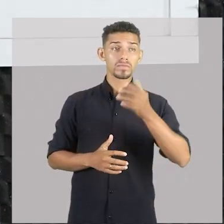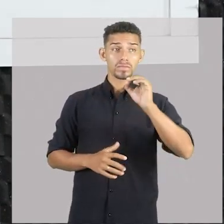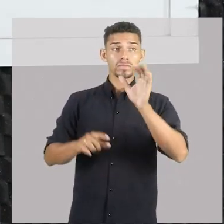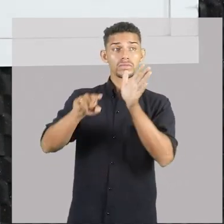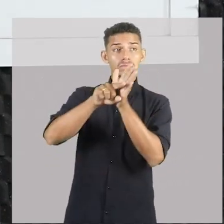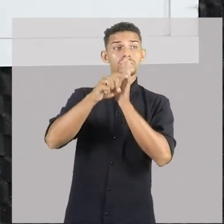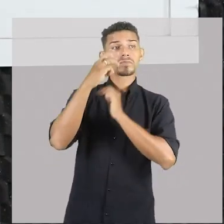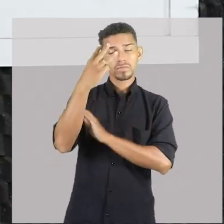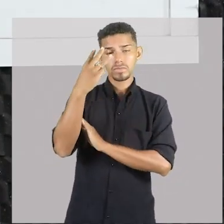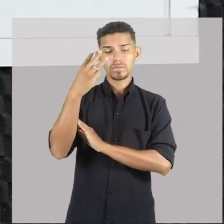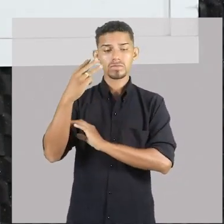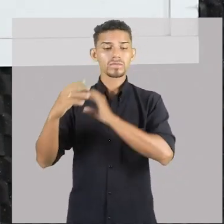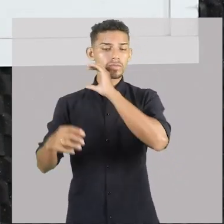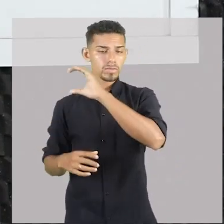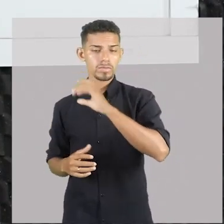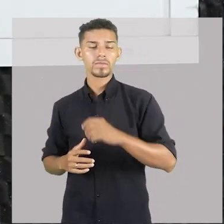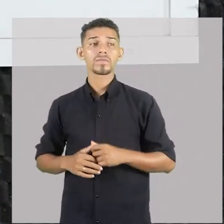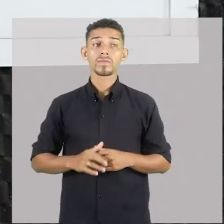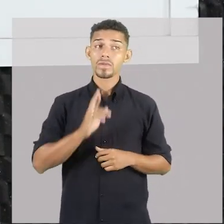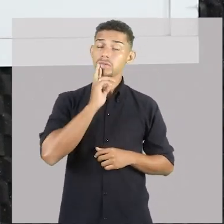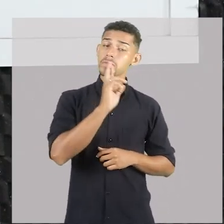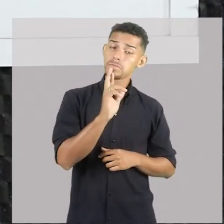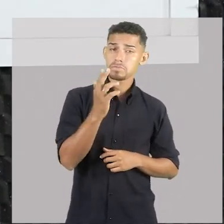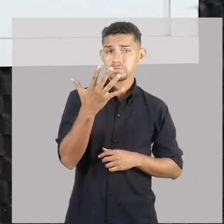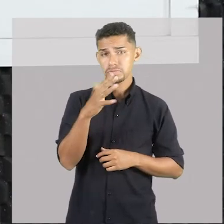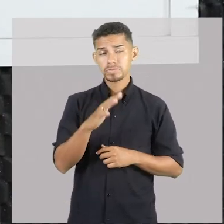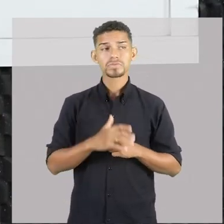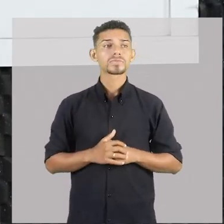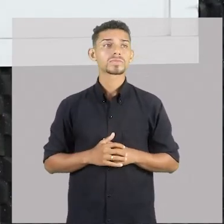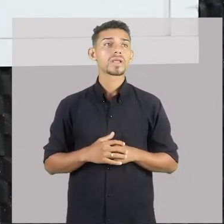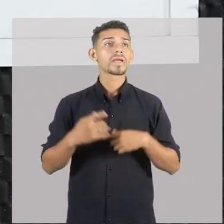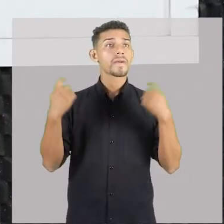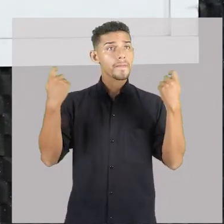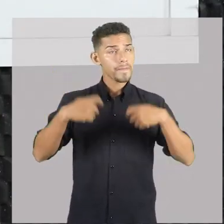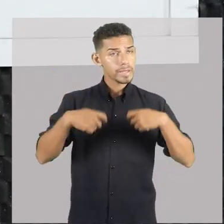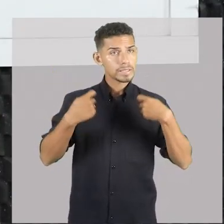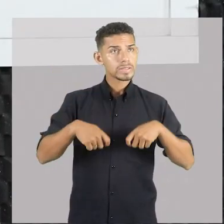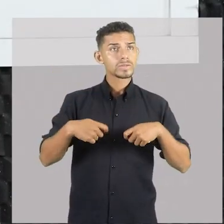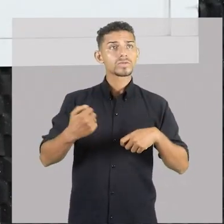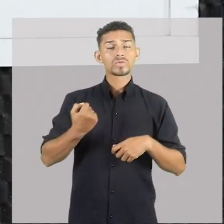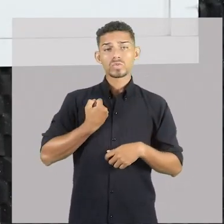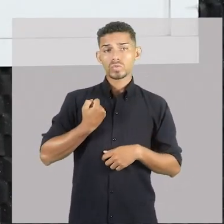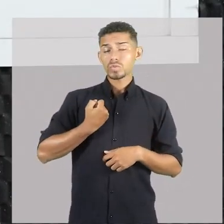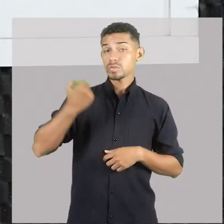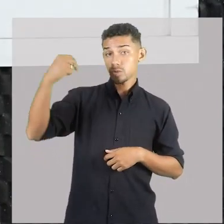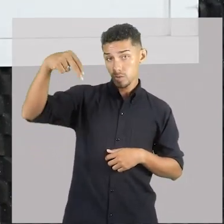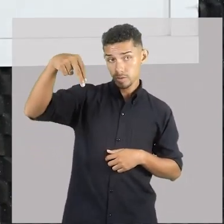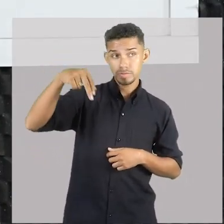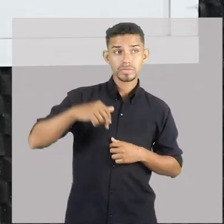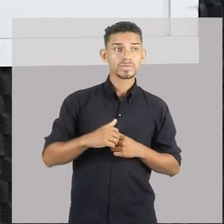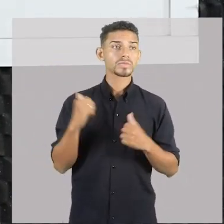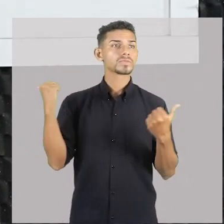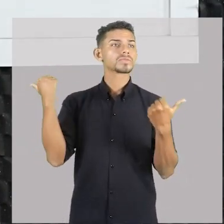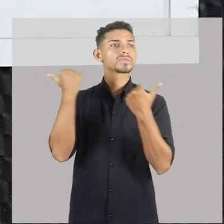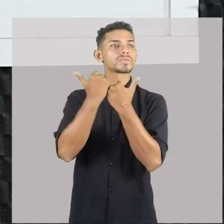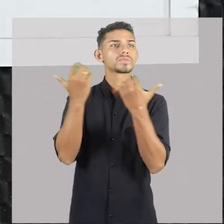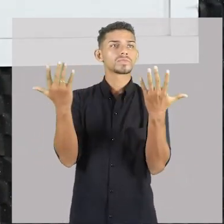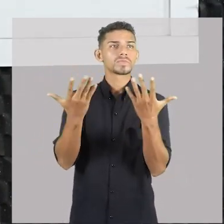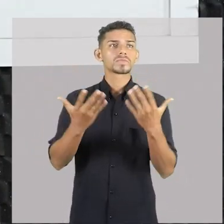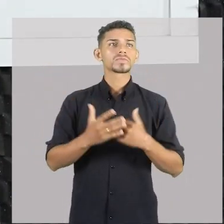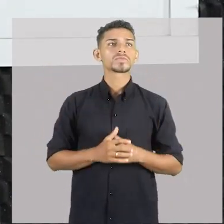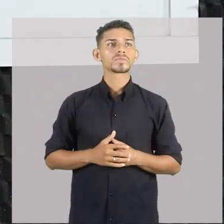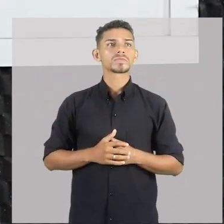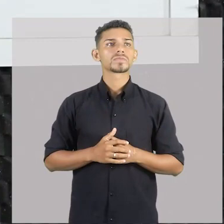coulombs. Isso aqui é a nossa resposta parcial. Eu preciso do valor de N. Eu vou substituir agora, ó.